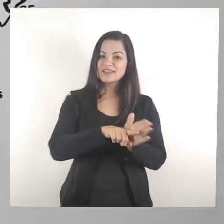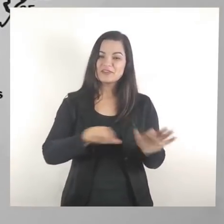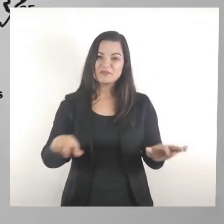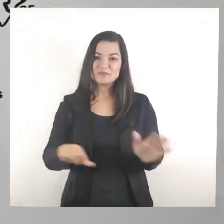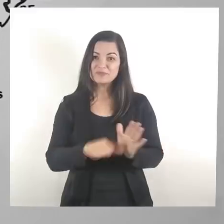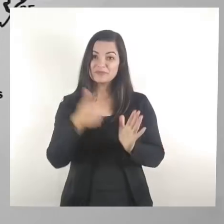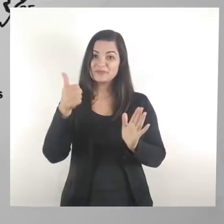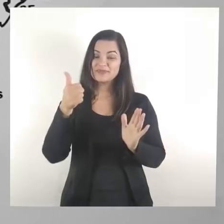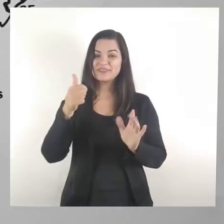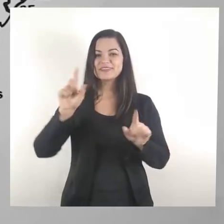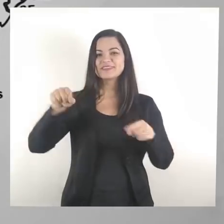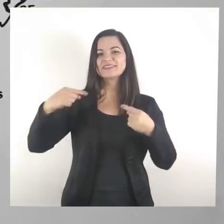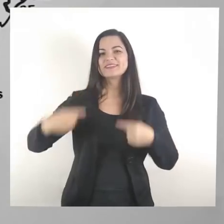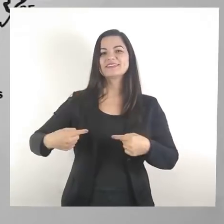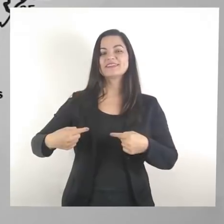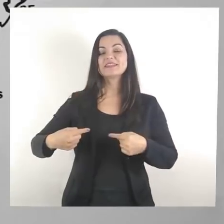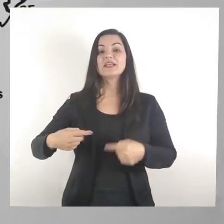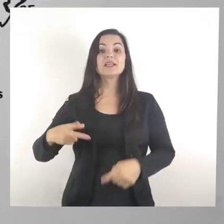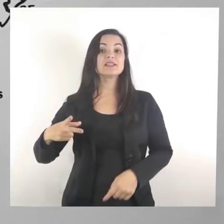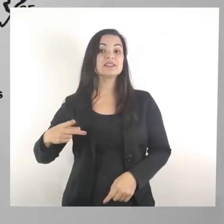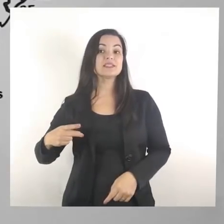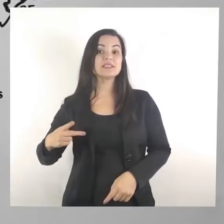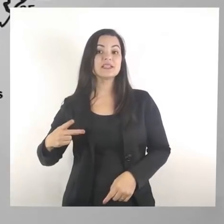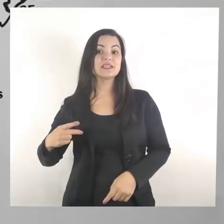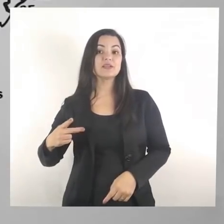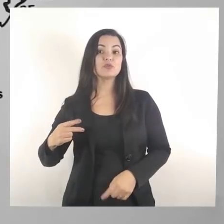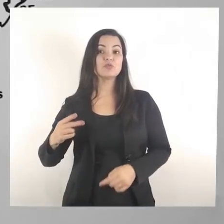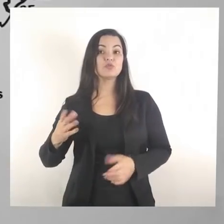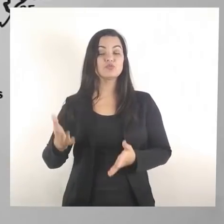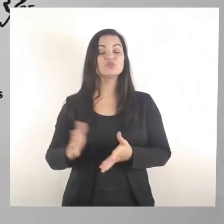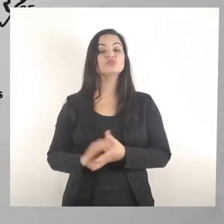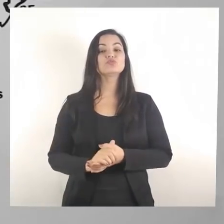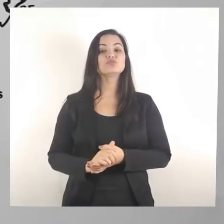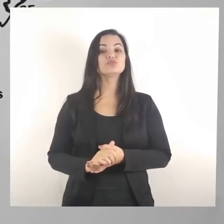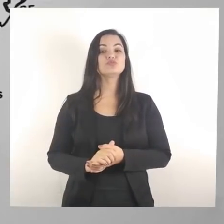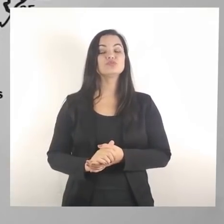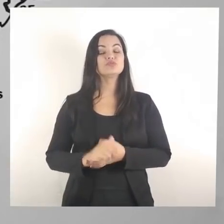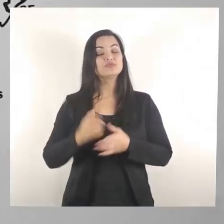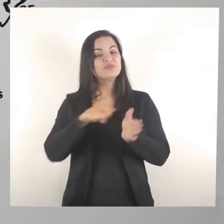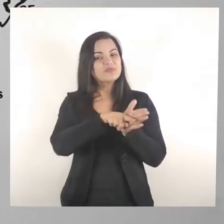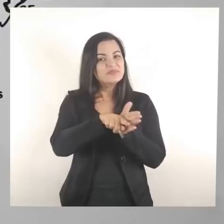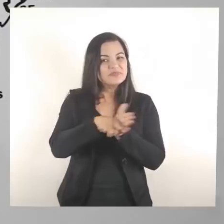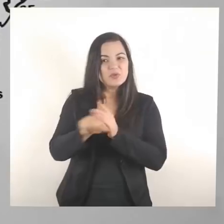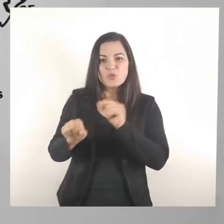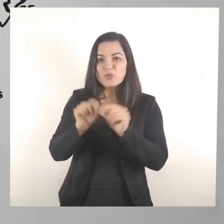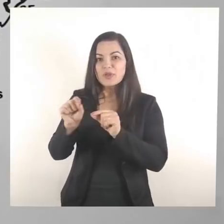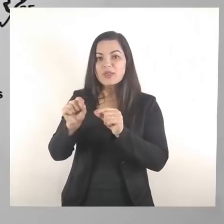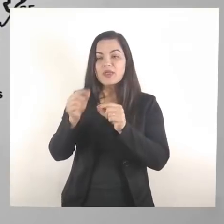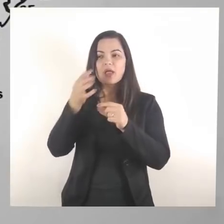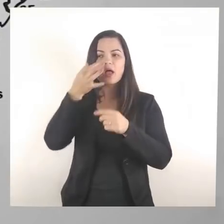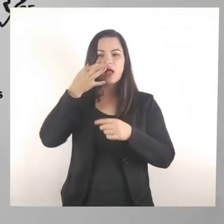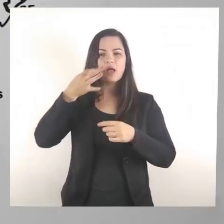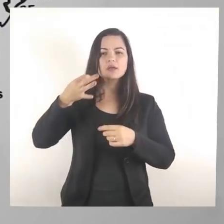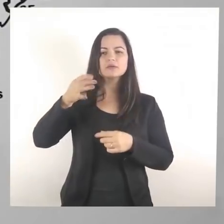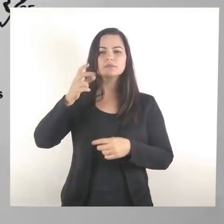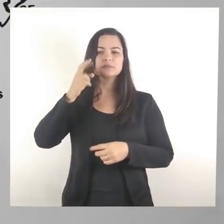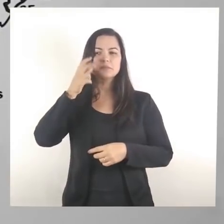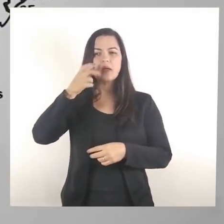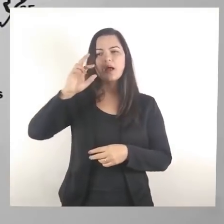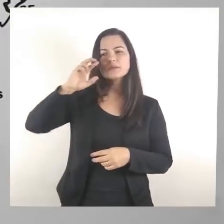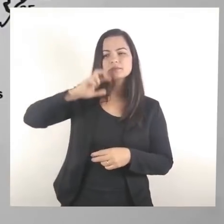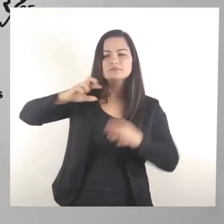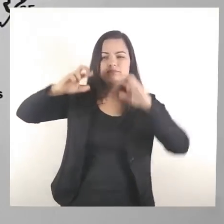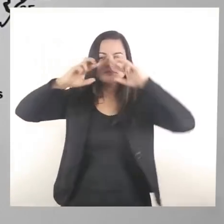nosso desafio. A segunda parte da investigação tinha relação com a observação de